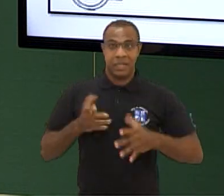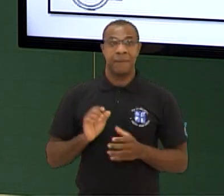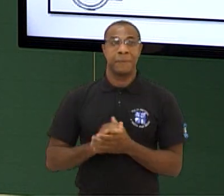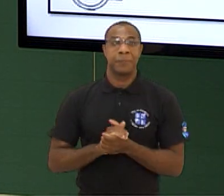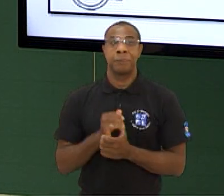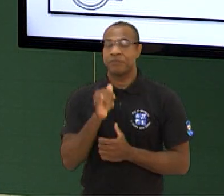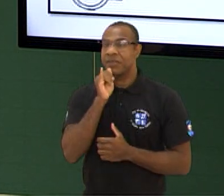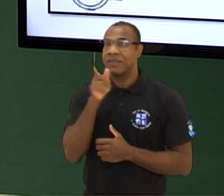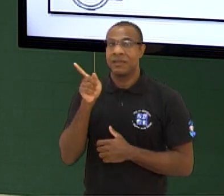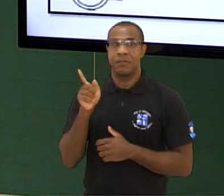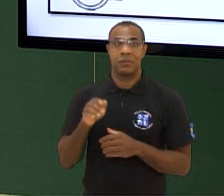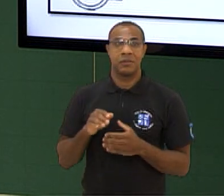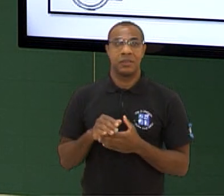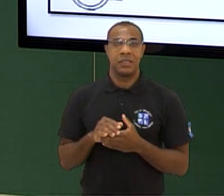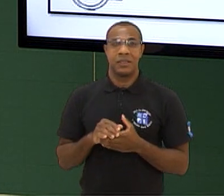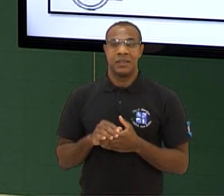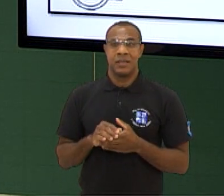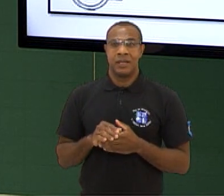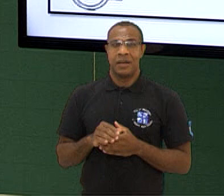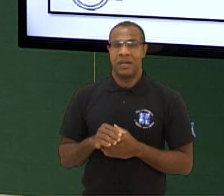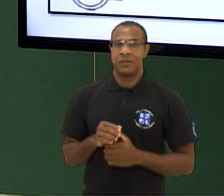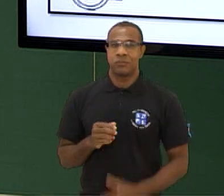uma tração, por exemplo,